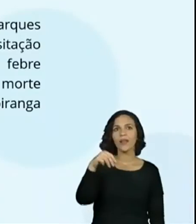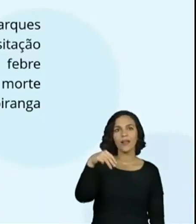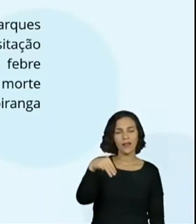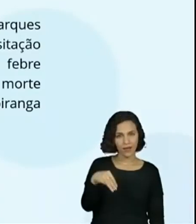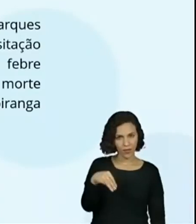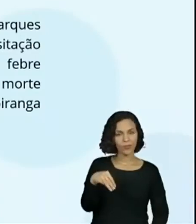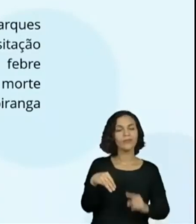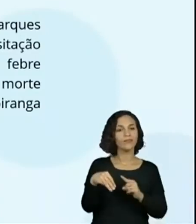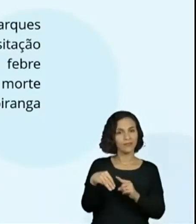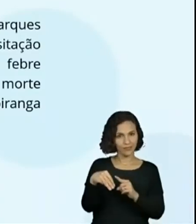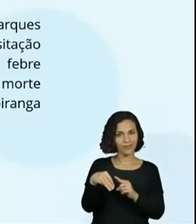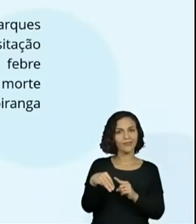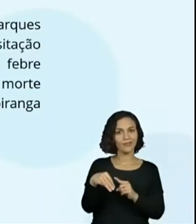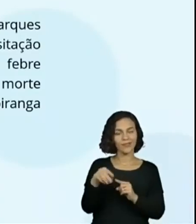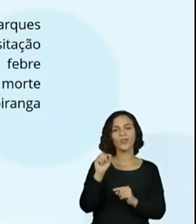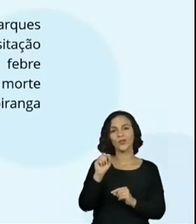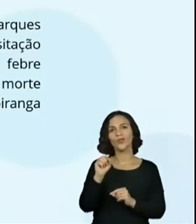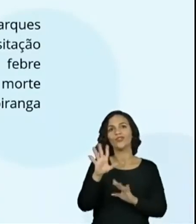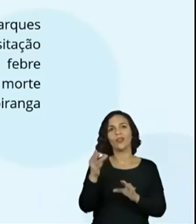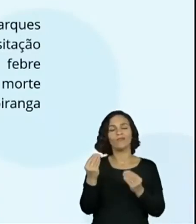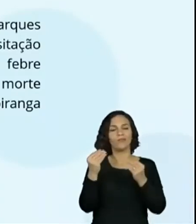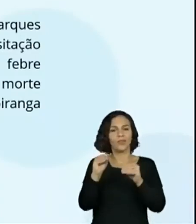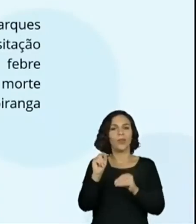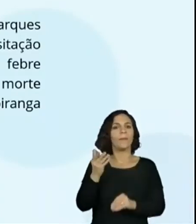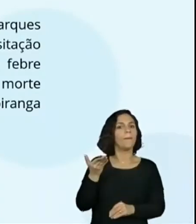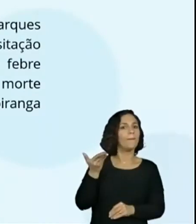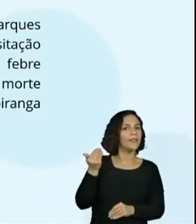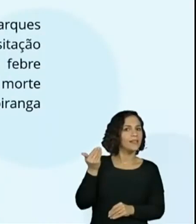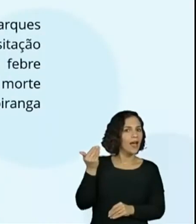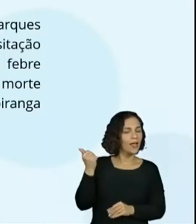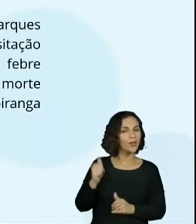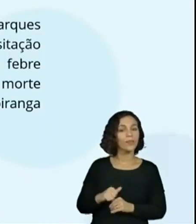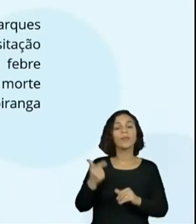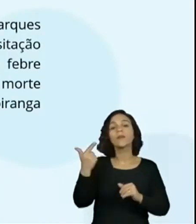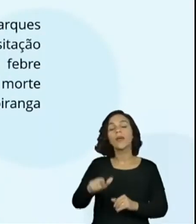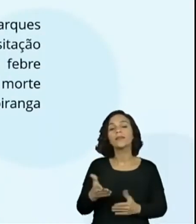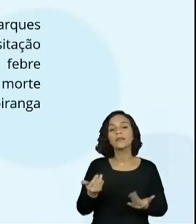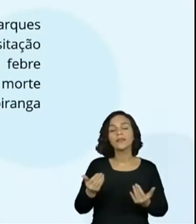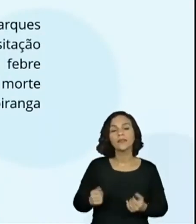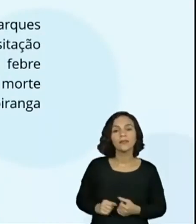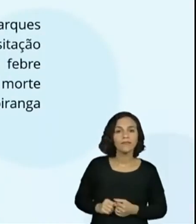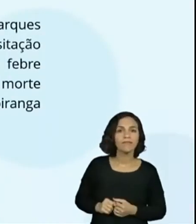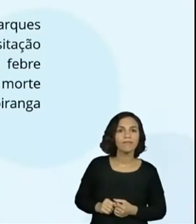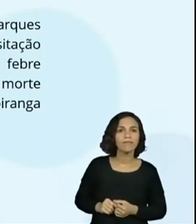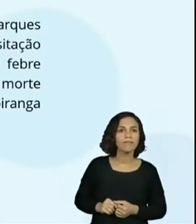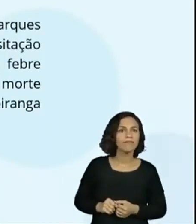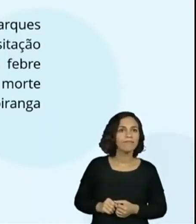já vamos até adiantando para a próxima atividade. O que mais?